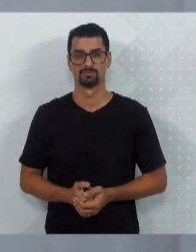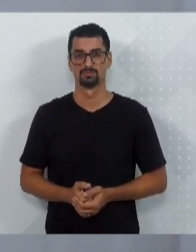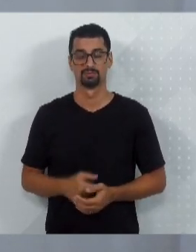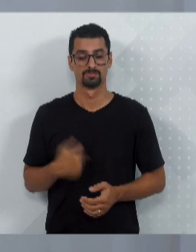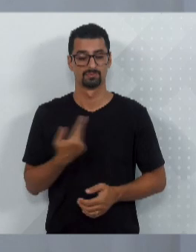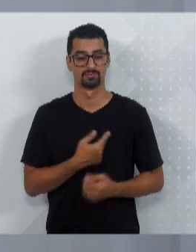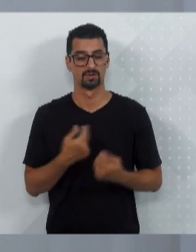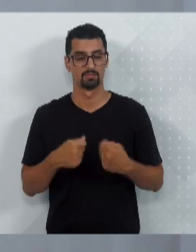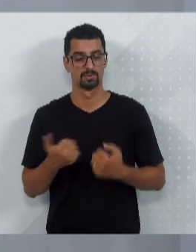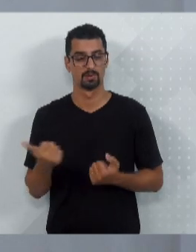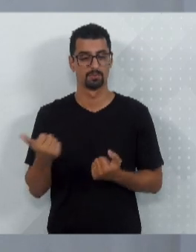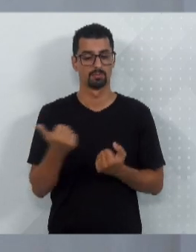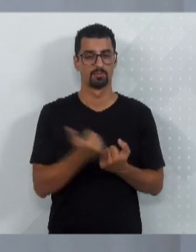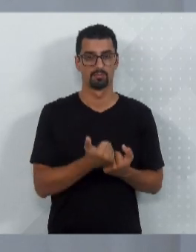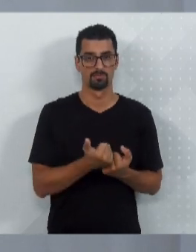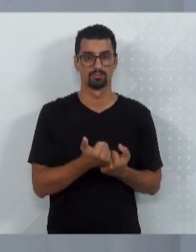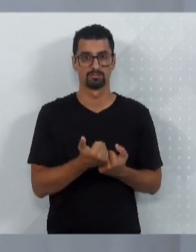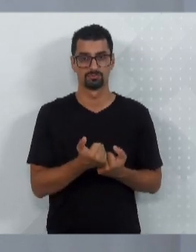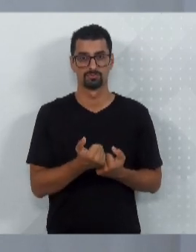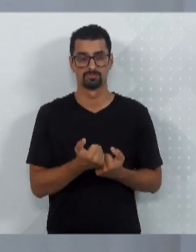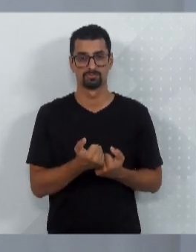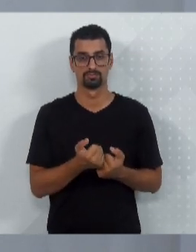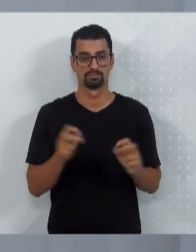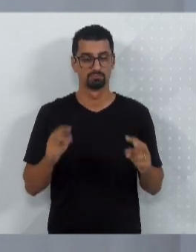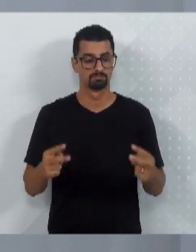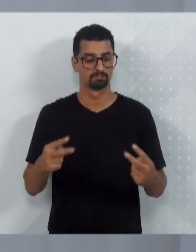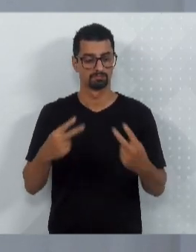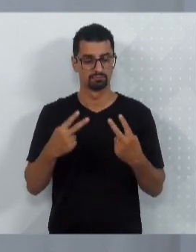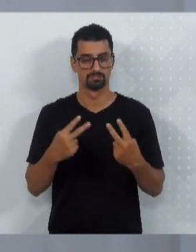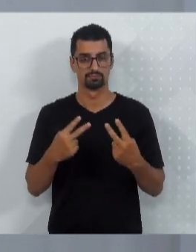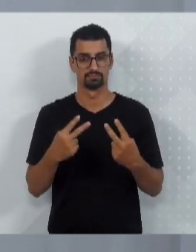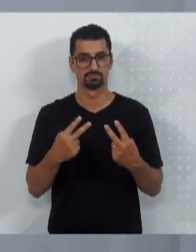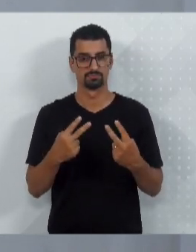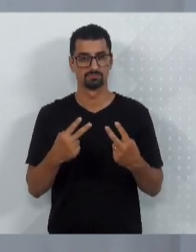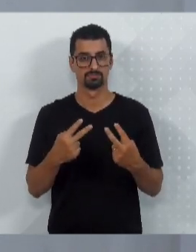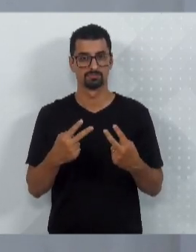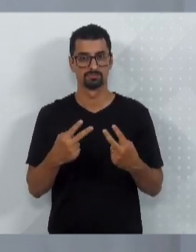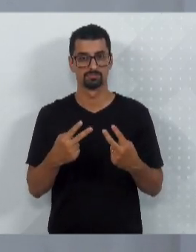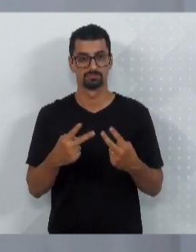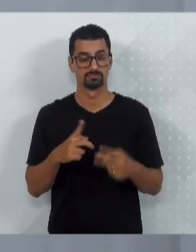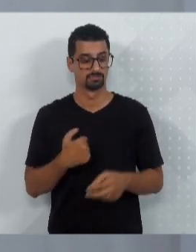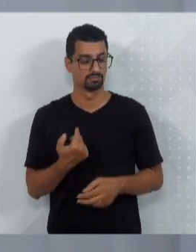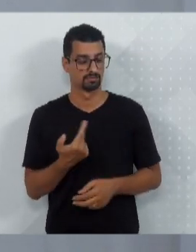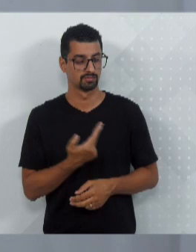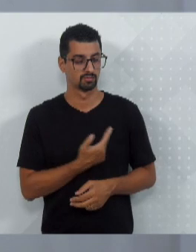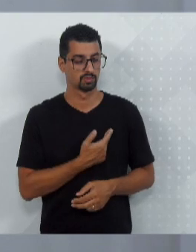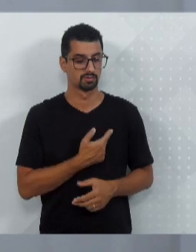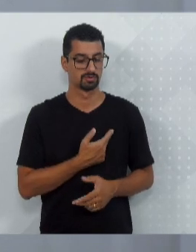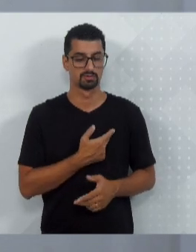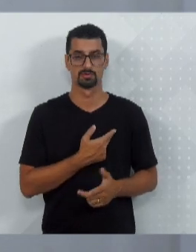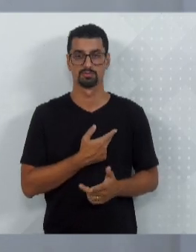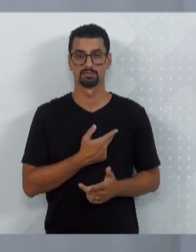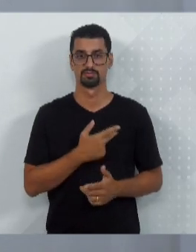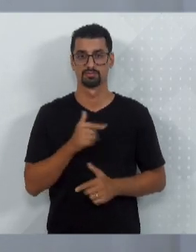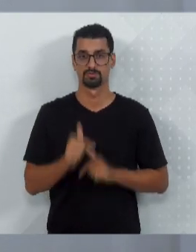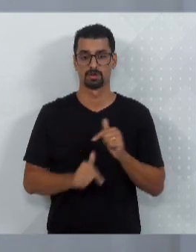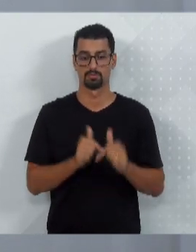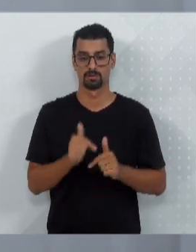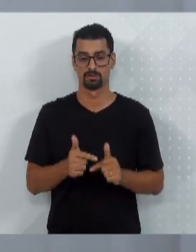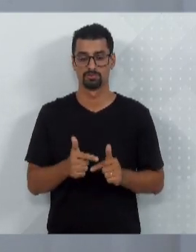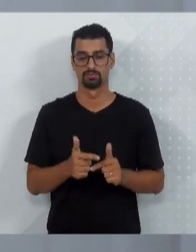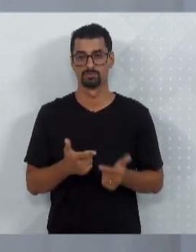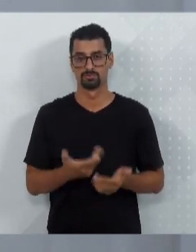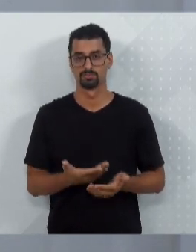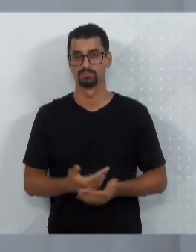Precisamos de apoio e visibilidade para as nossas ações e atividades.